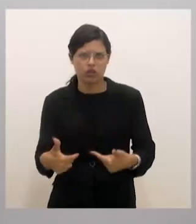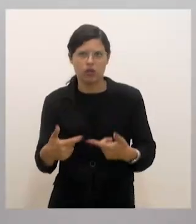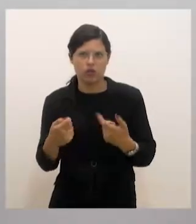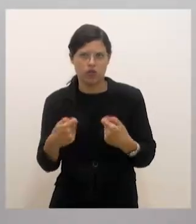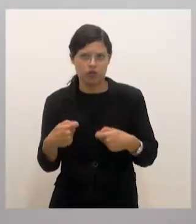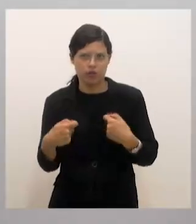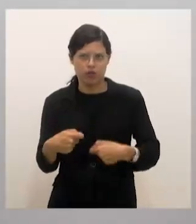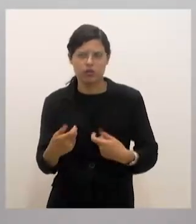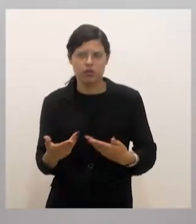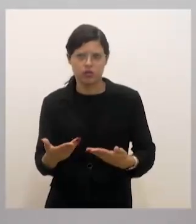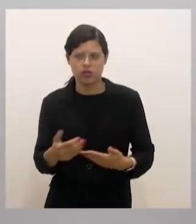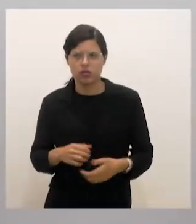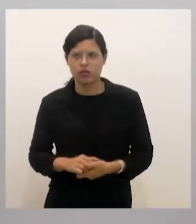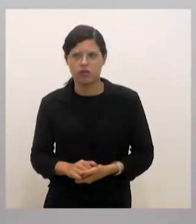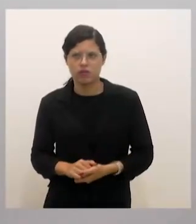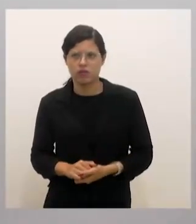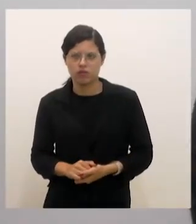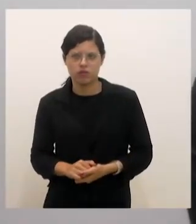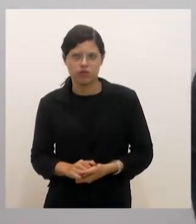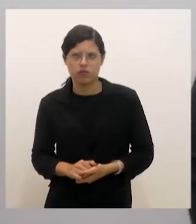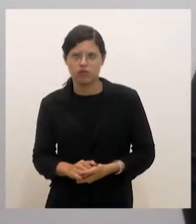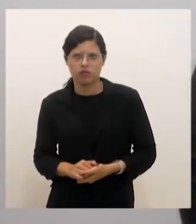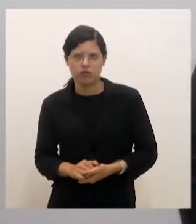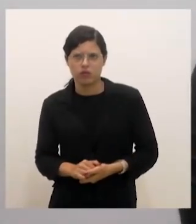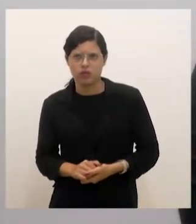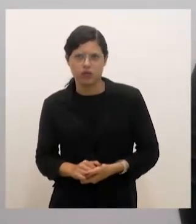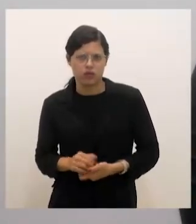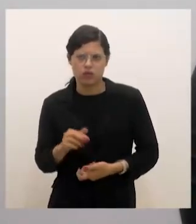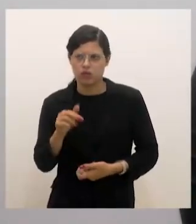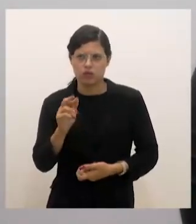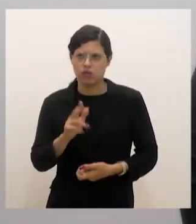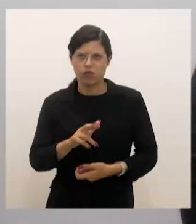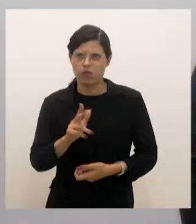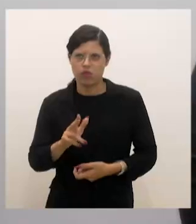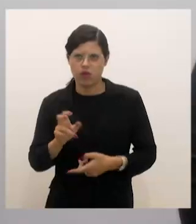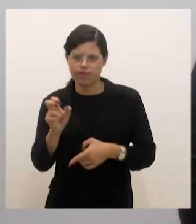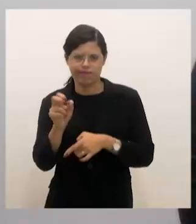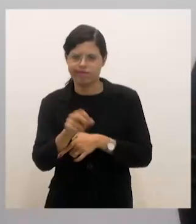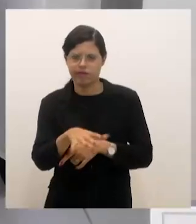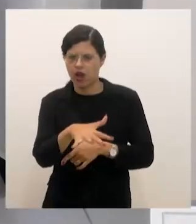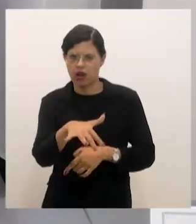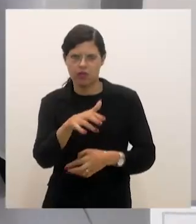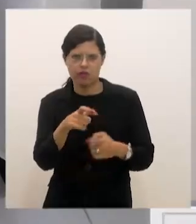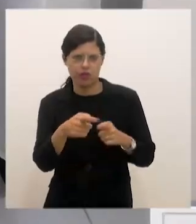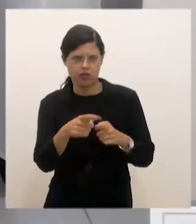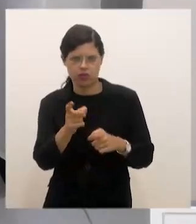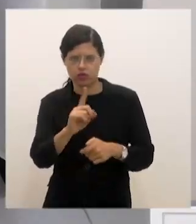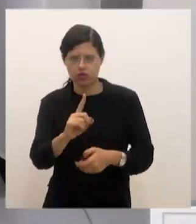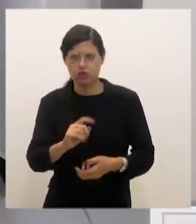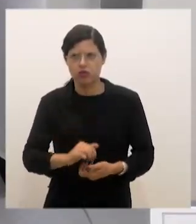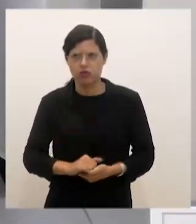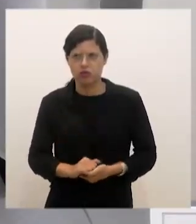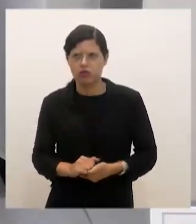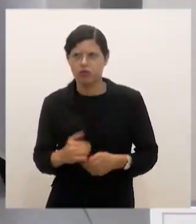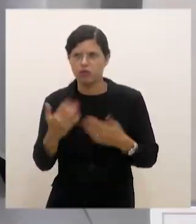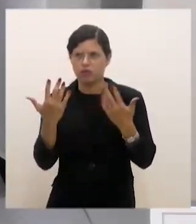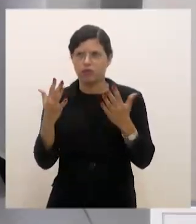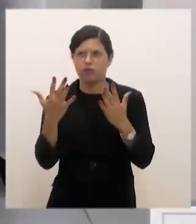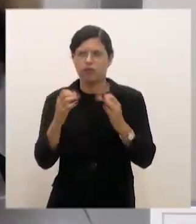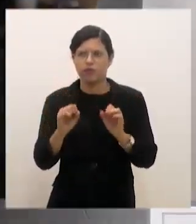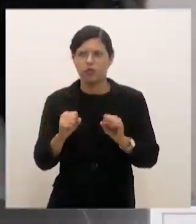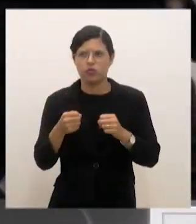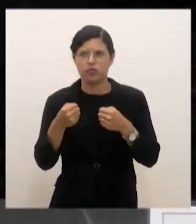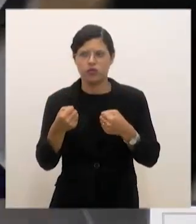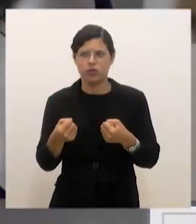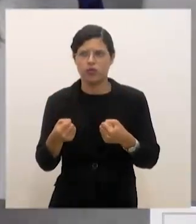cirurgia. Não invade nenhuma competência médica. Mas se me desculpe, assim, até parabenizo pelo esforço